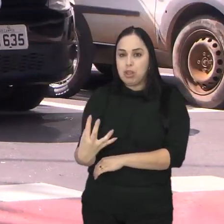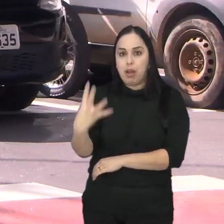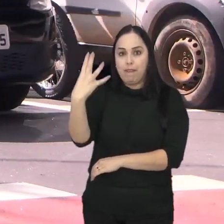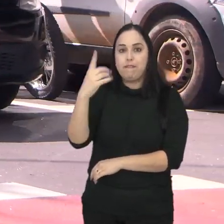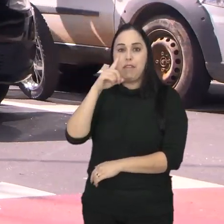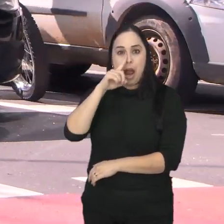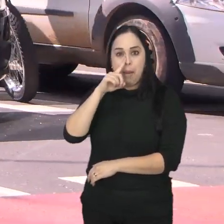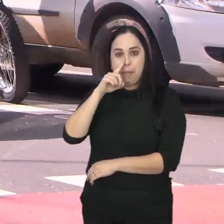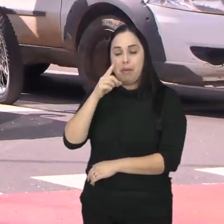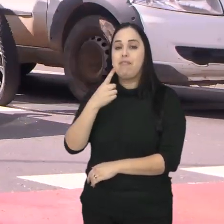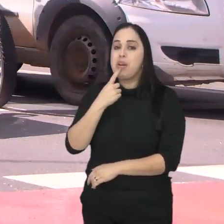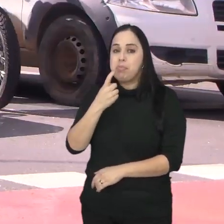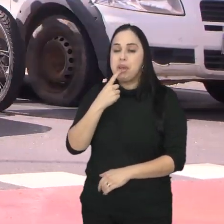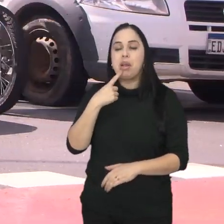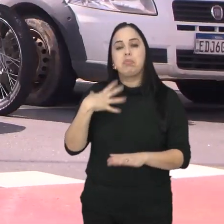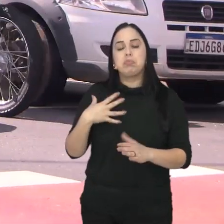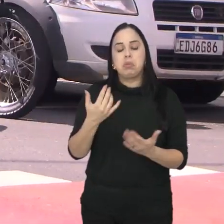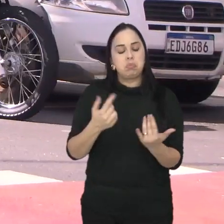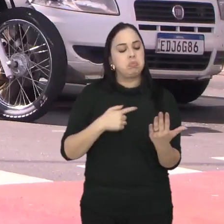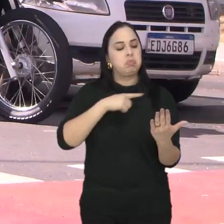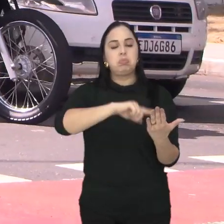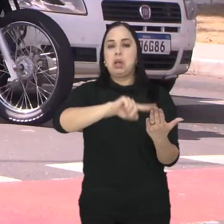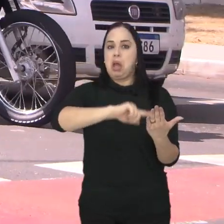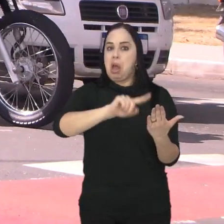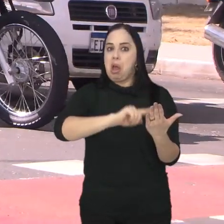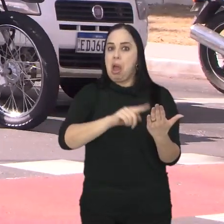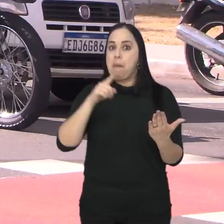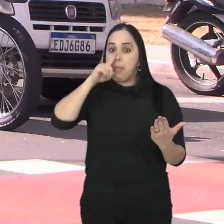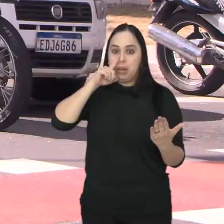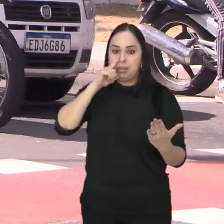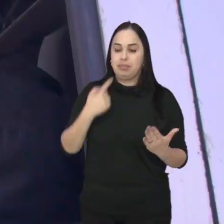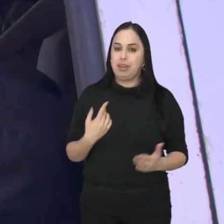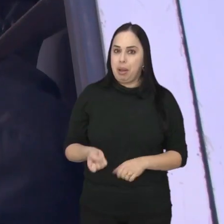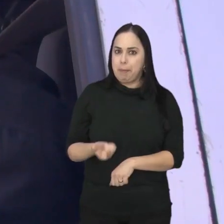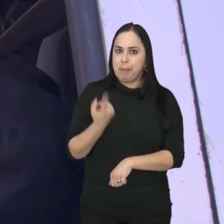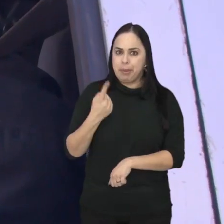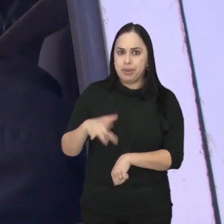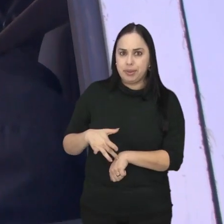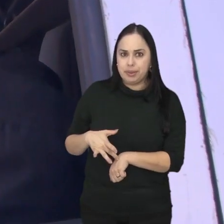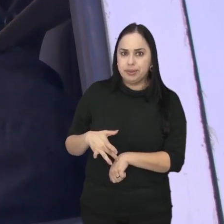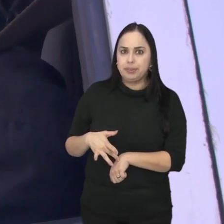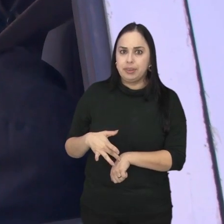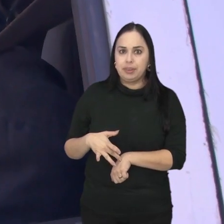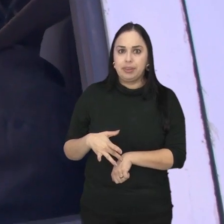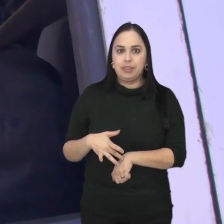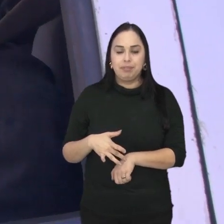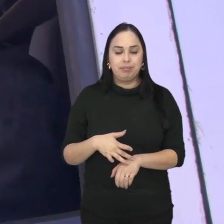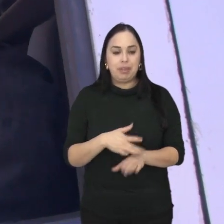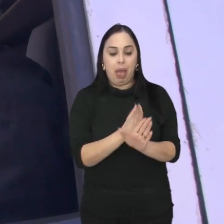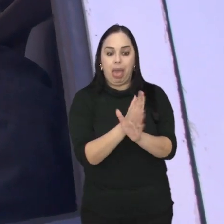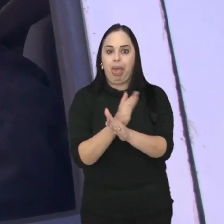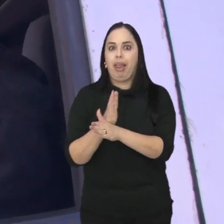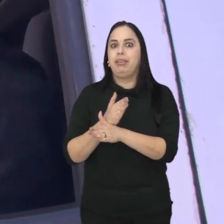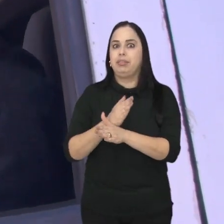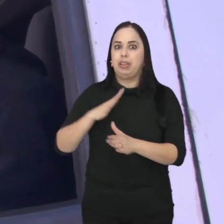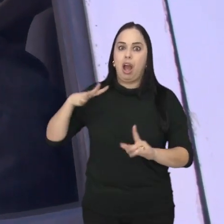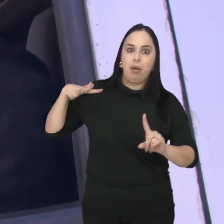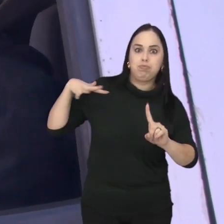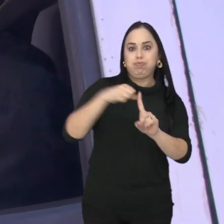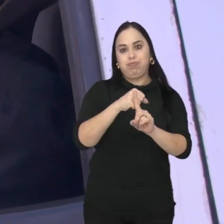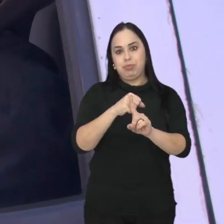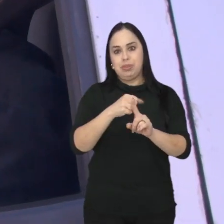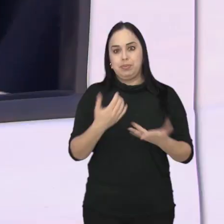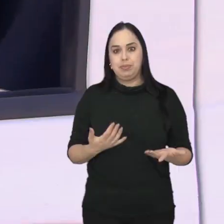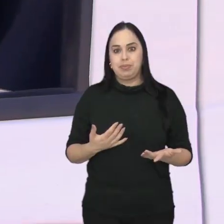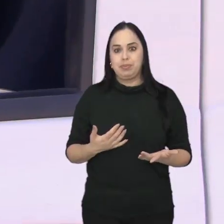está fechado, o uso do celular ao volante representa um risco para todos. É um absurdo, né? Às vezes um pequeno vacilo pode causar uma